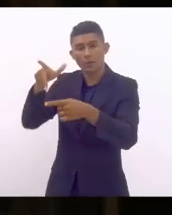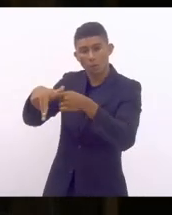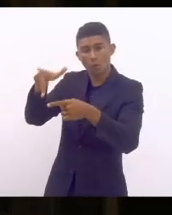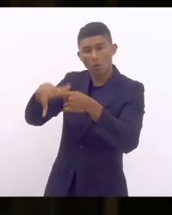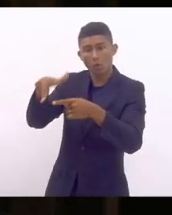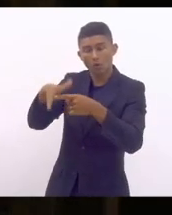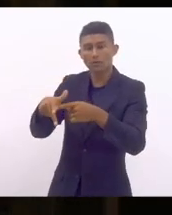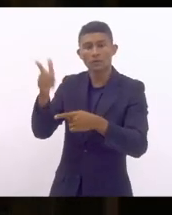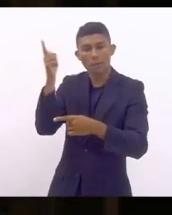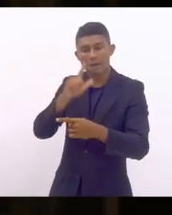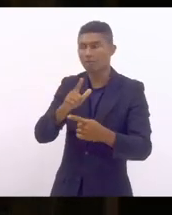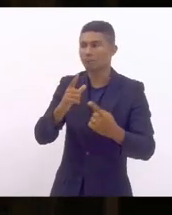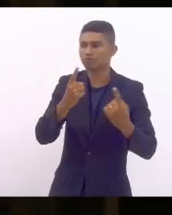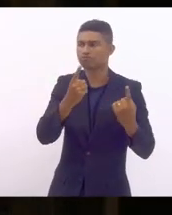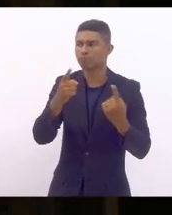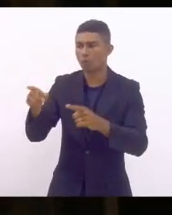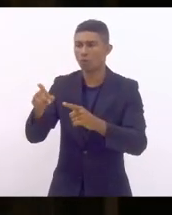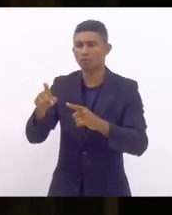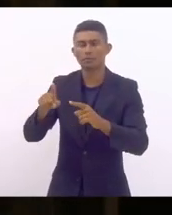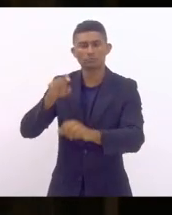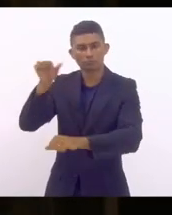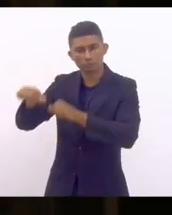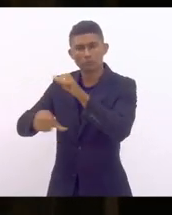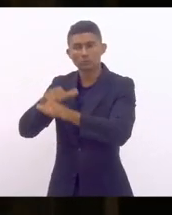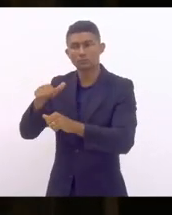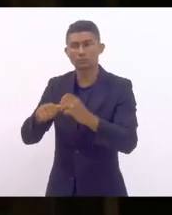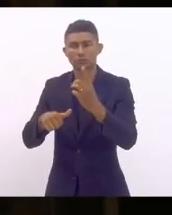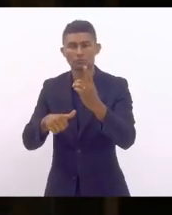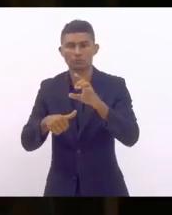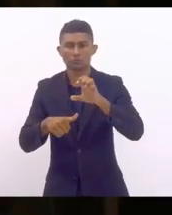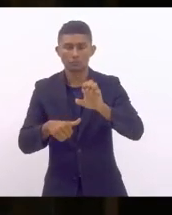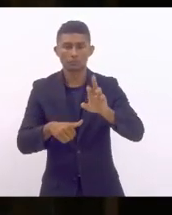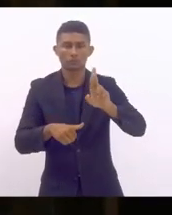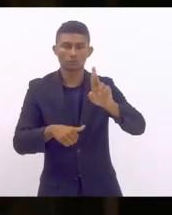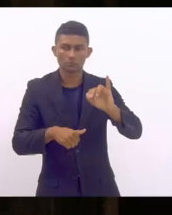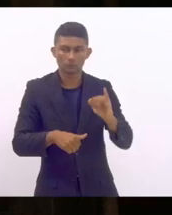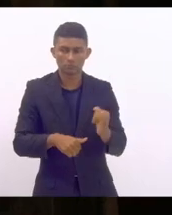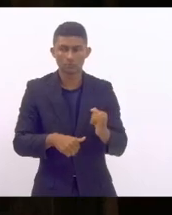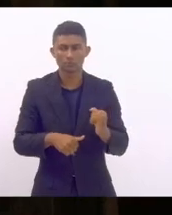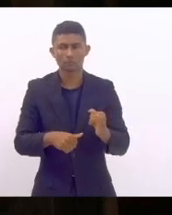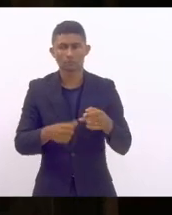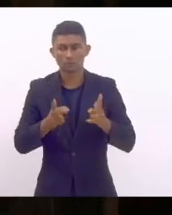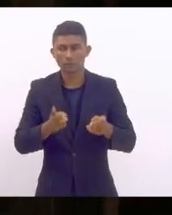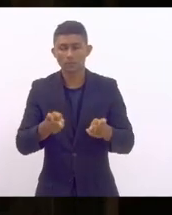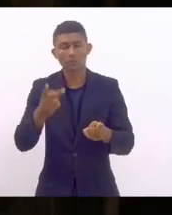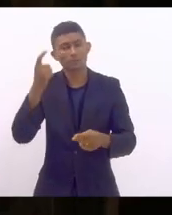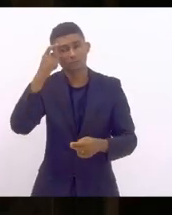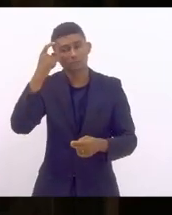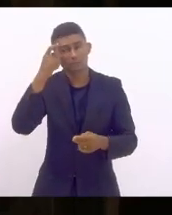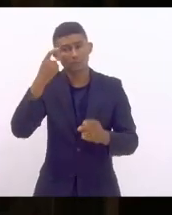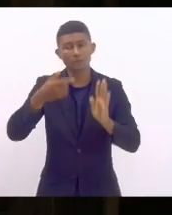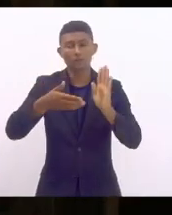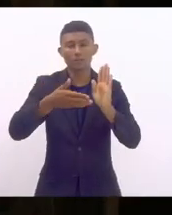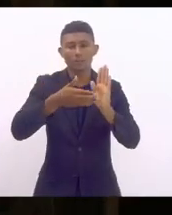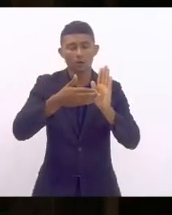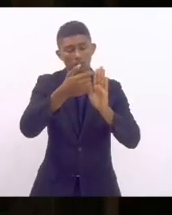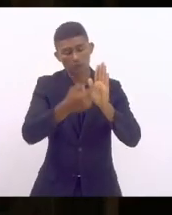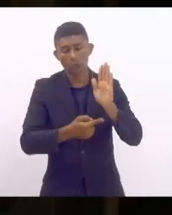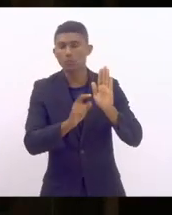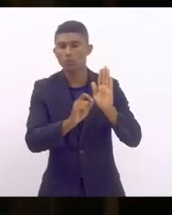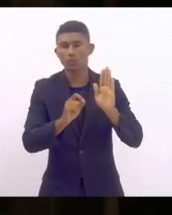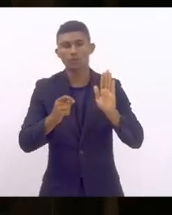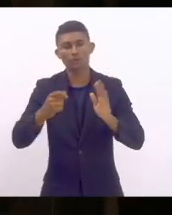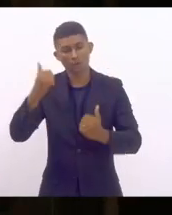reverter parte do esporte da Universidade o Detran do RJ nunca deixou de faltar a necessidade de mais auxílio no RJ e mesmo com os cortes